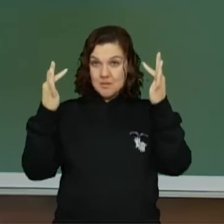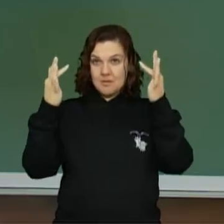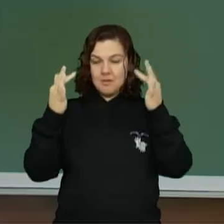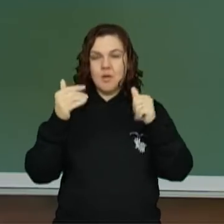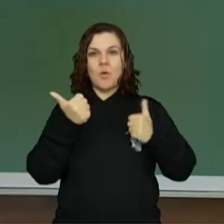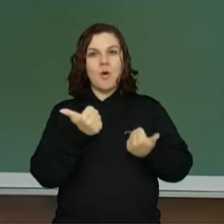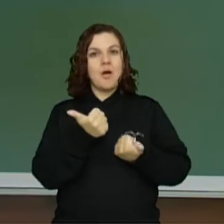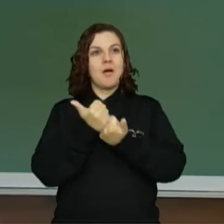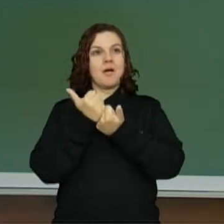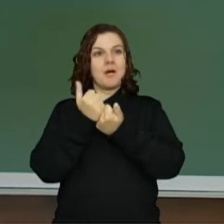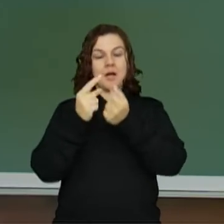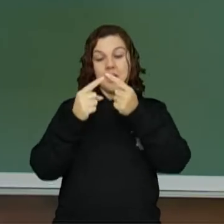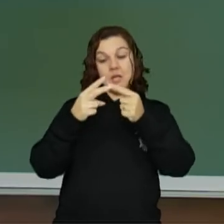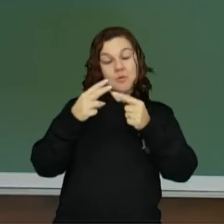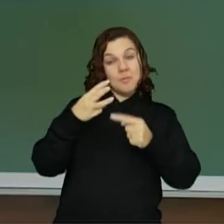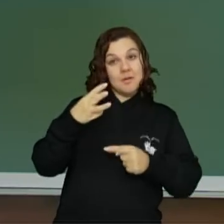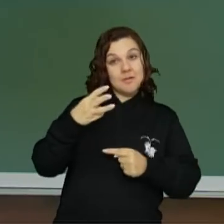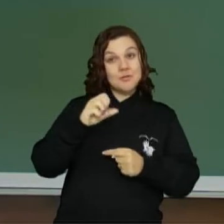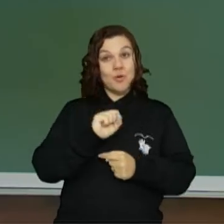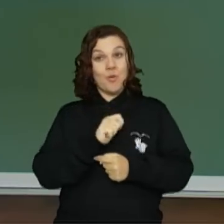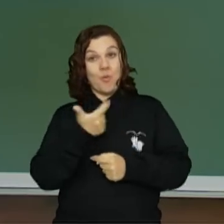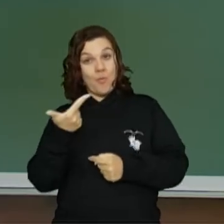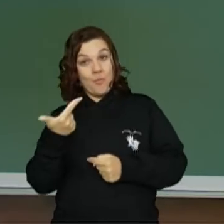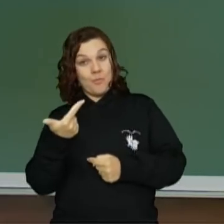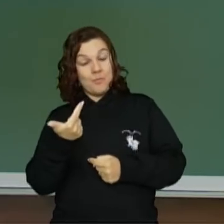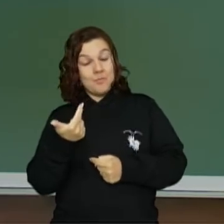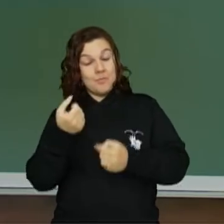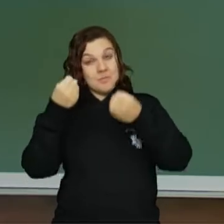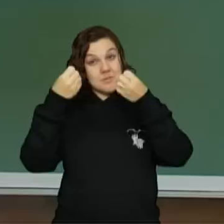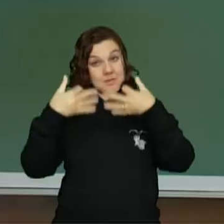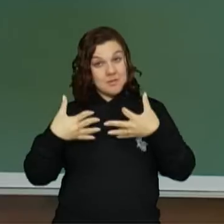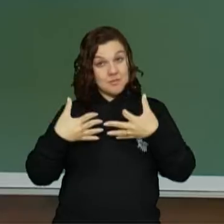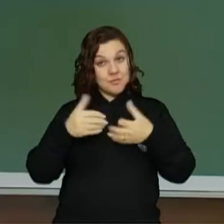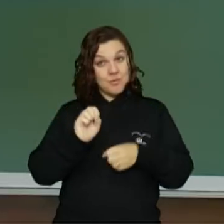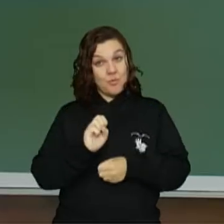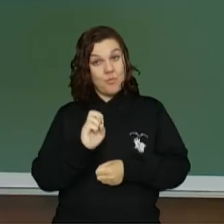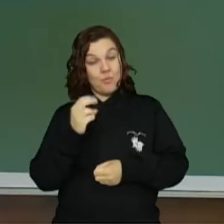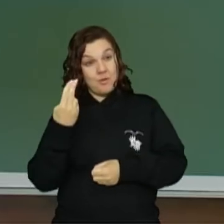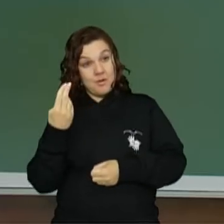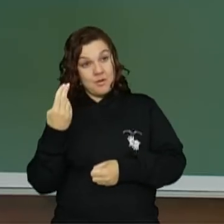Aposto enumerativo, aposto explicativo,